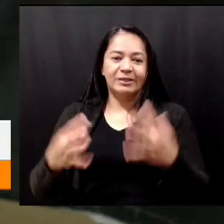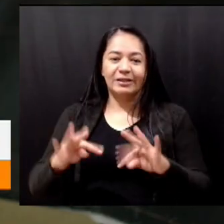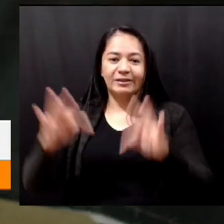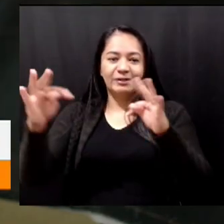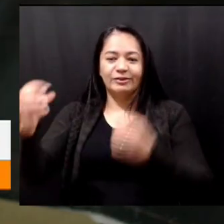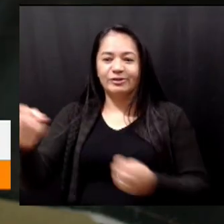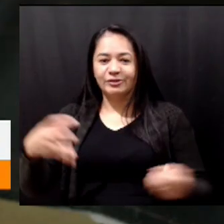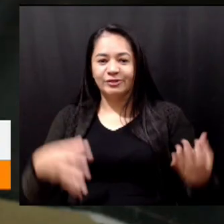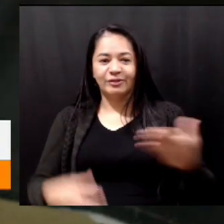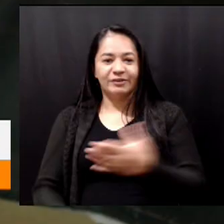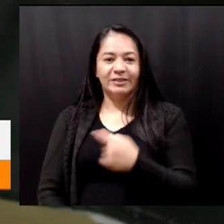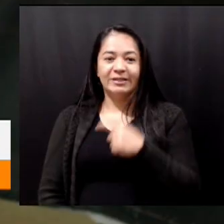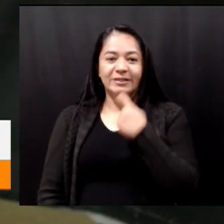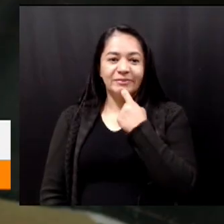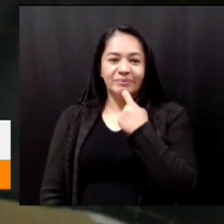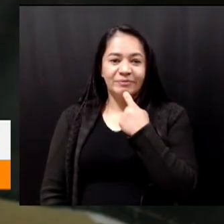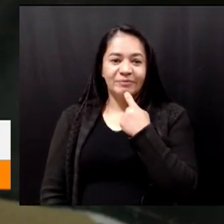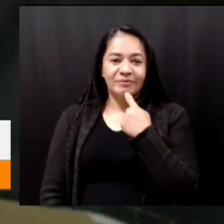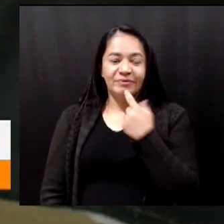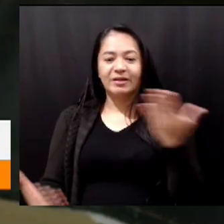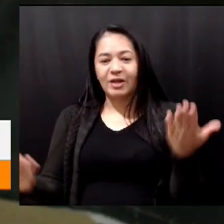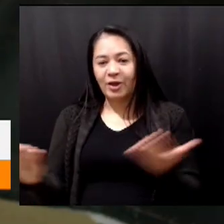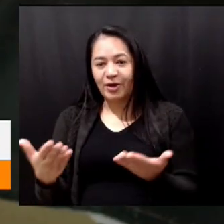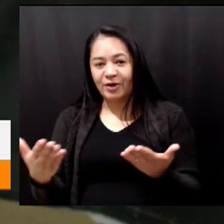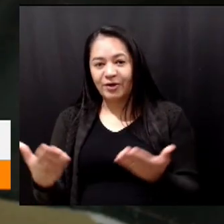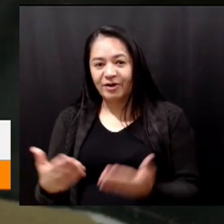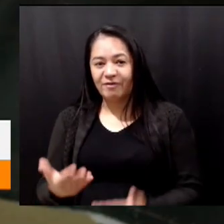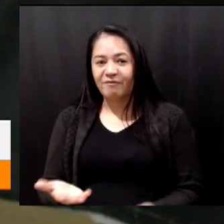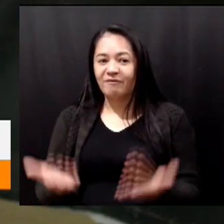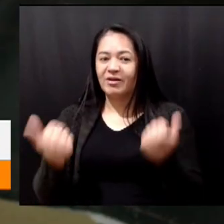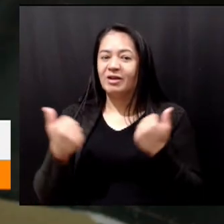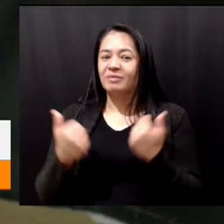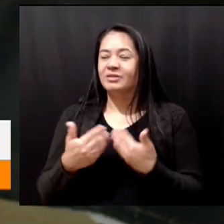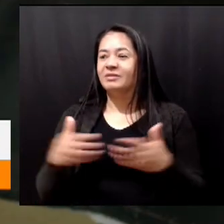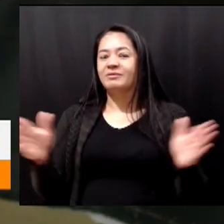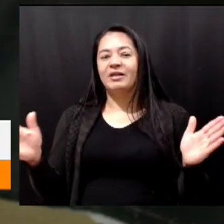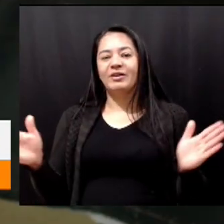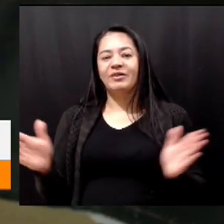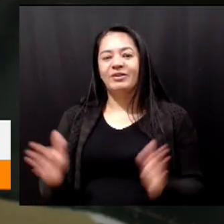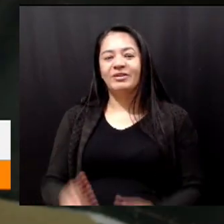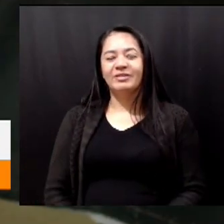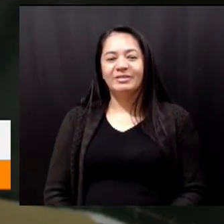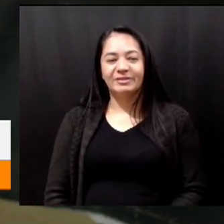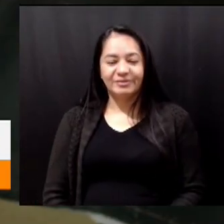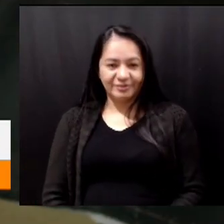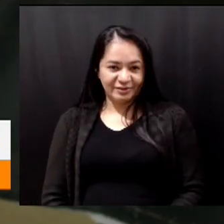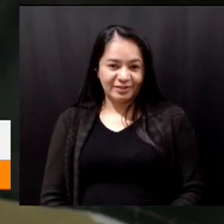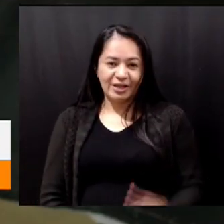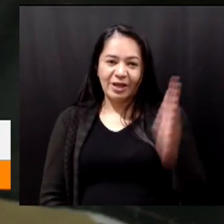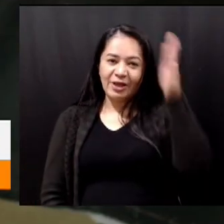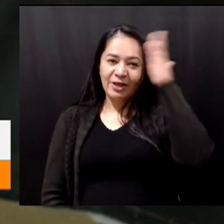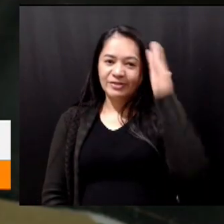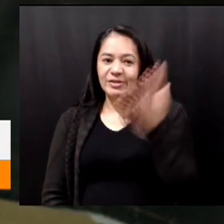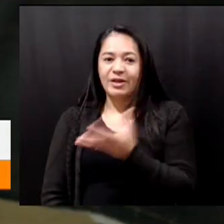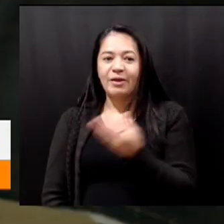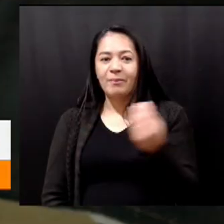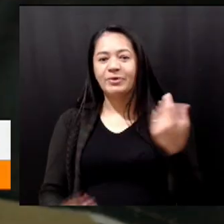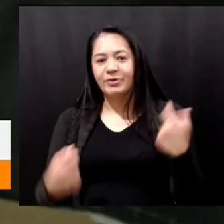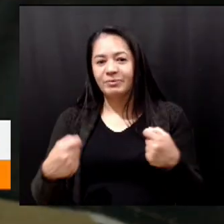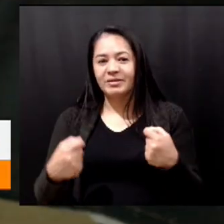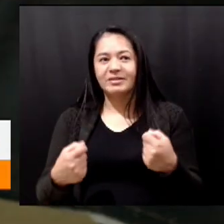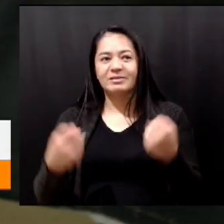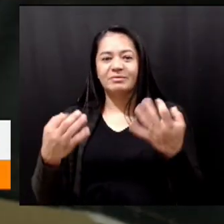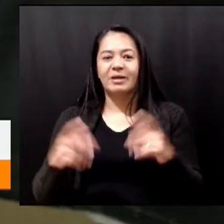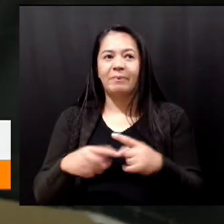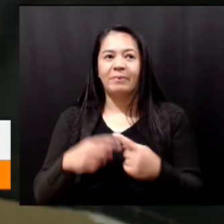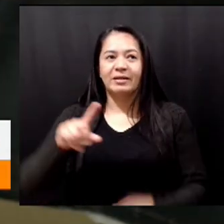gente. Então, agora 8h51, vamos abrir espaço aos nossos telespectadores. Eu sei que tem muita coisa para ser dita ainda, mas a gente daqui a pouco tem que entregar.